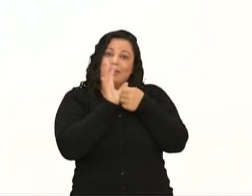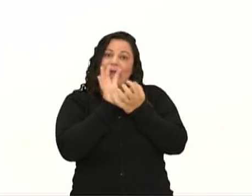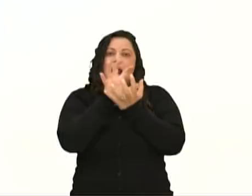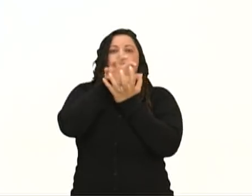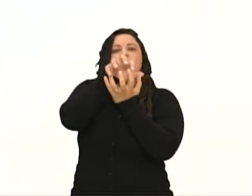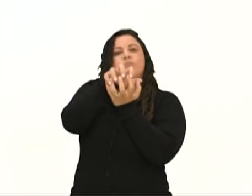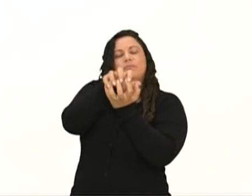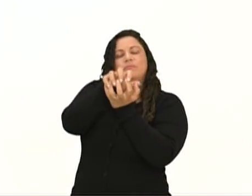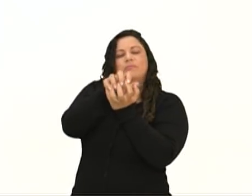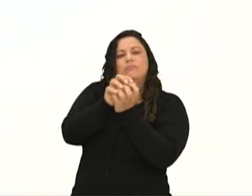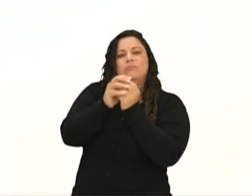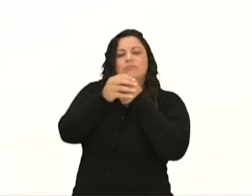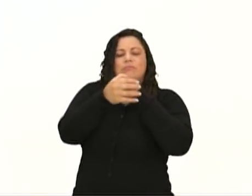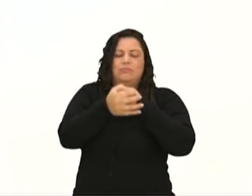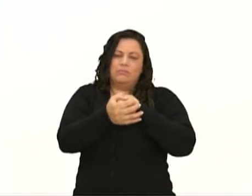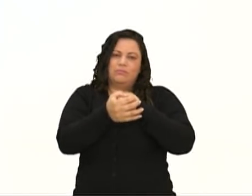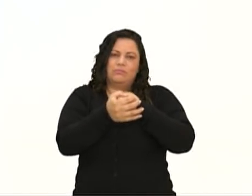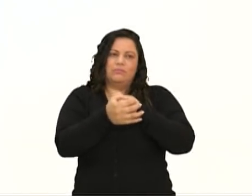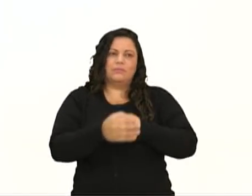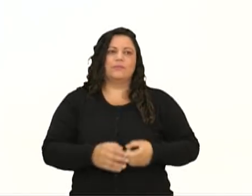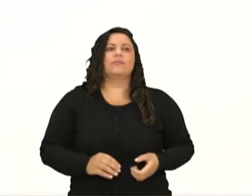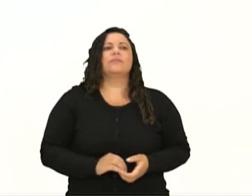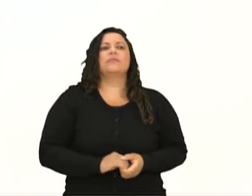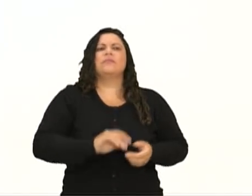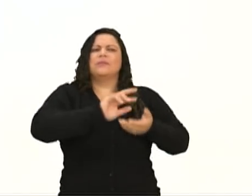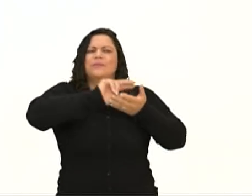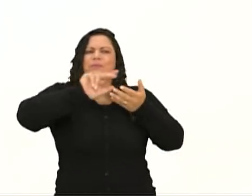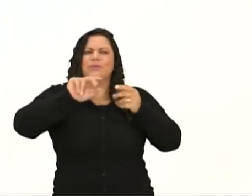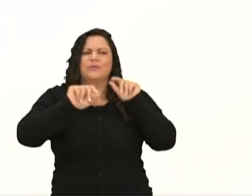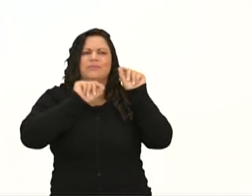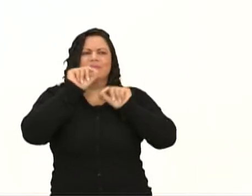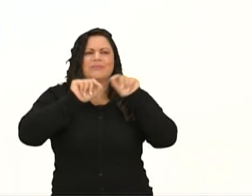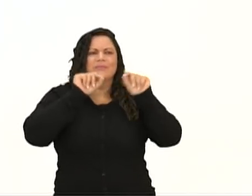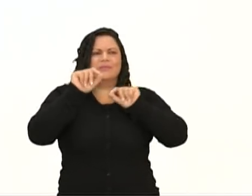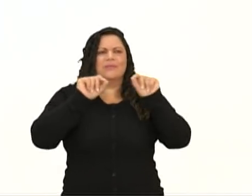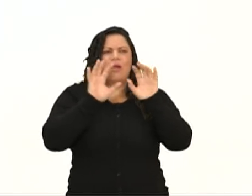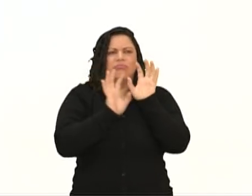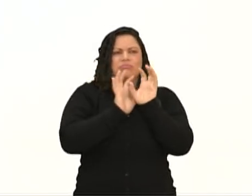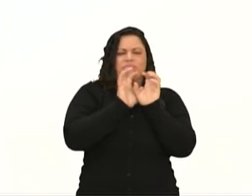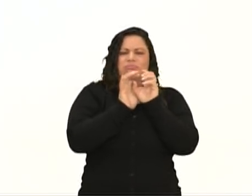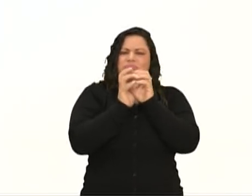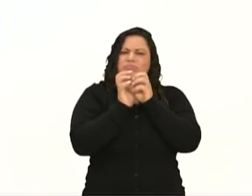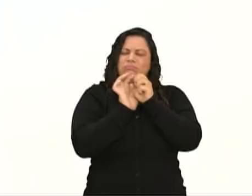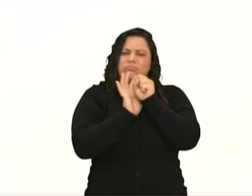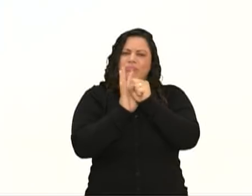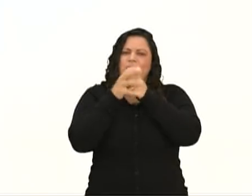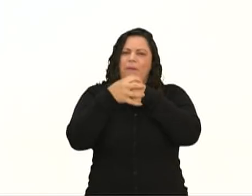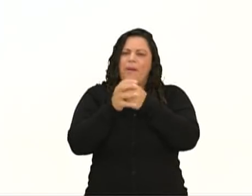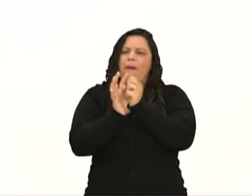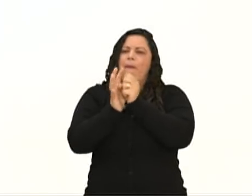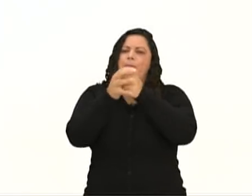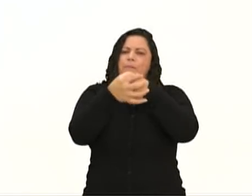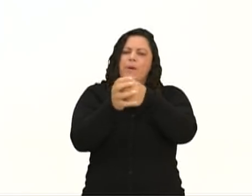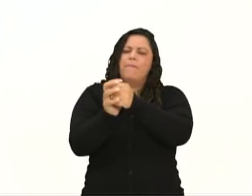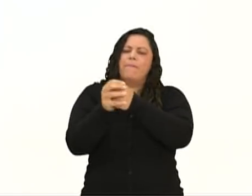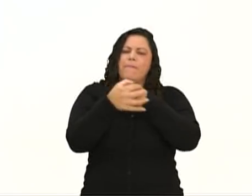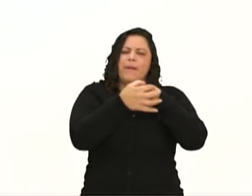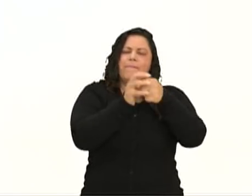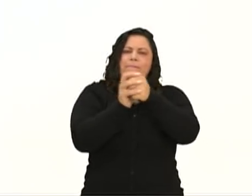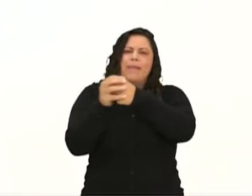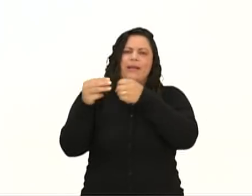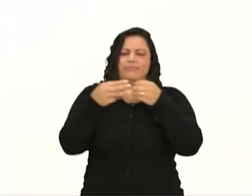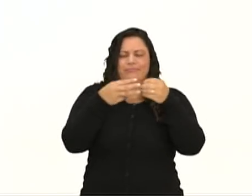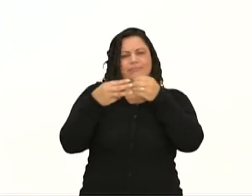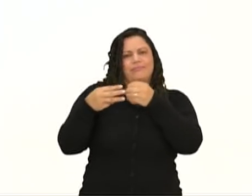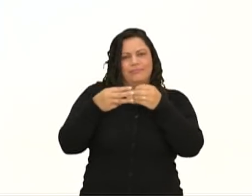engolindo bactérias. Então, esse monte de coisinhas que vocês estão vendo aqui são bactérias, tá? Claro que esse GIF está mostrando